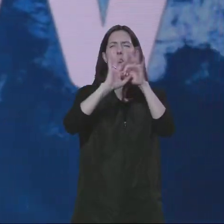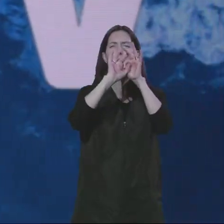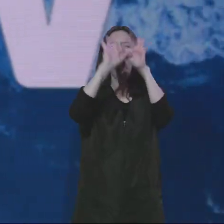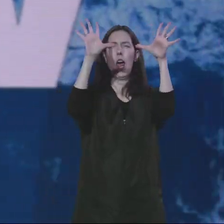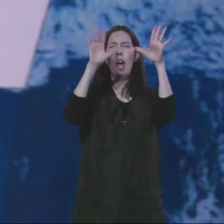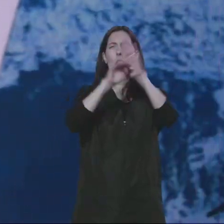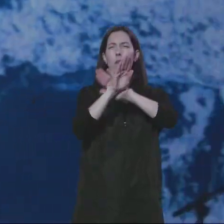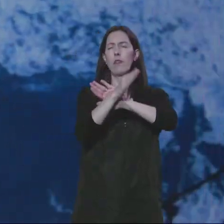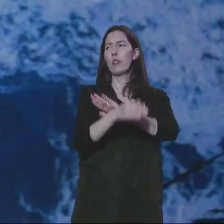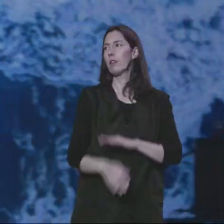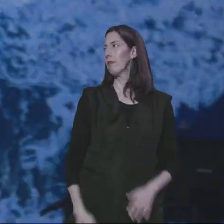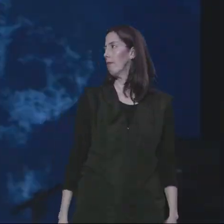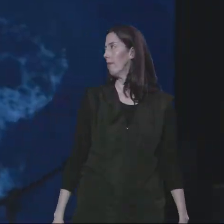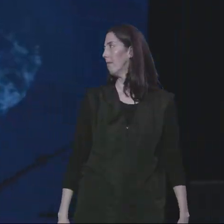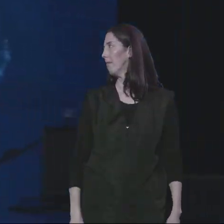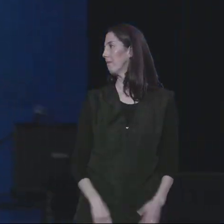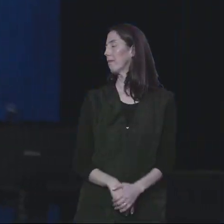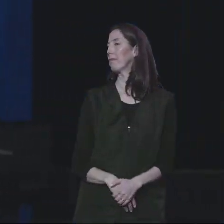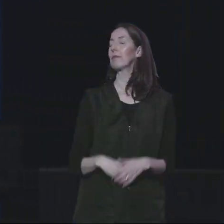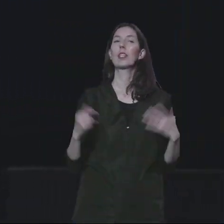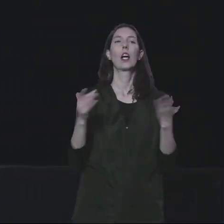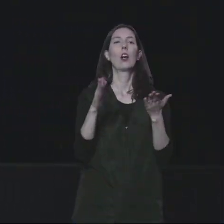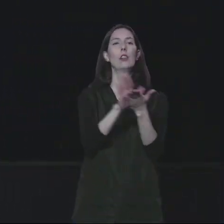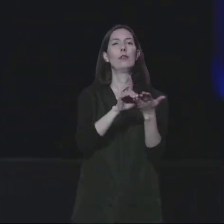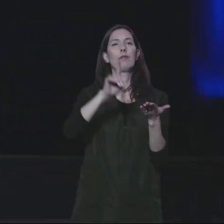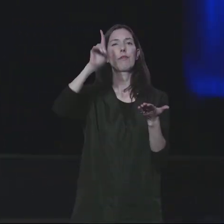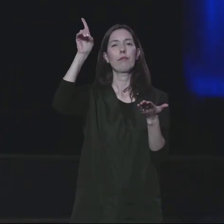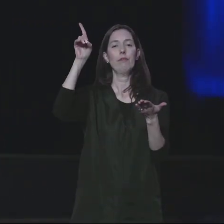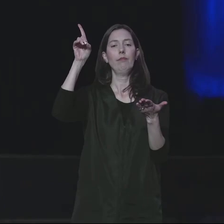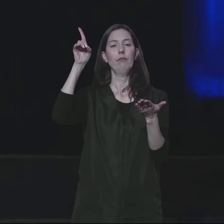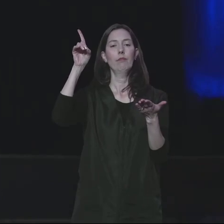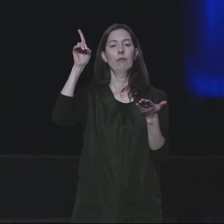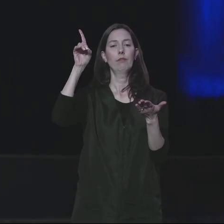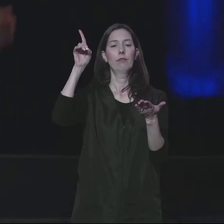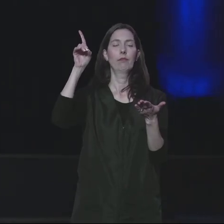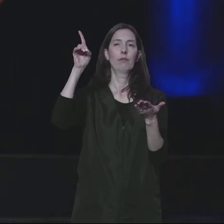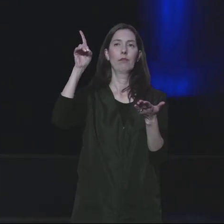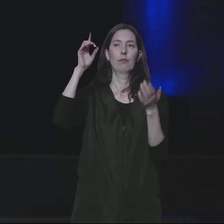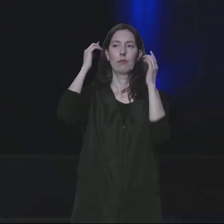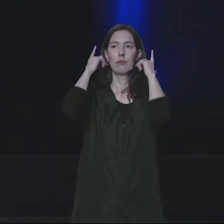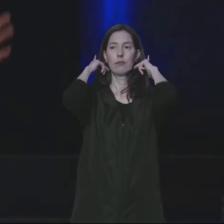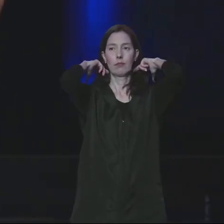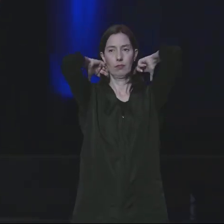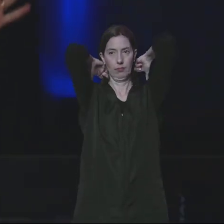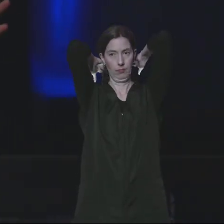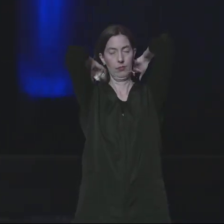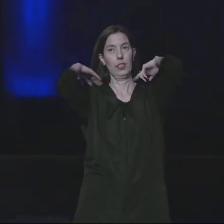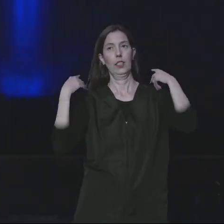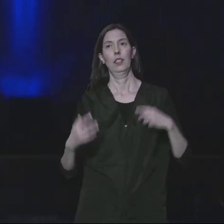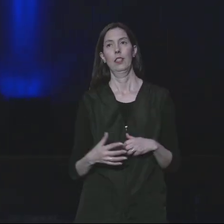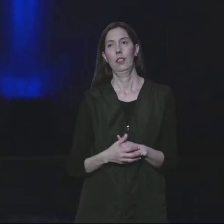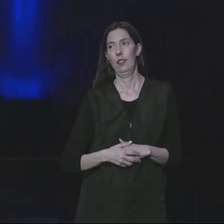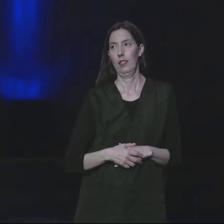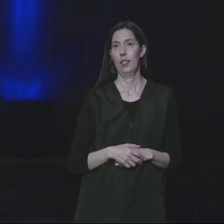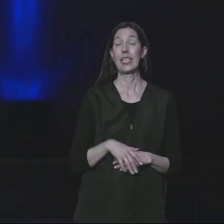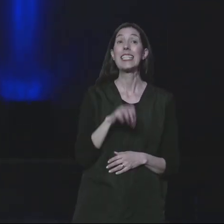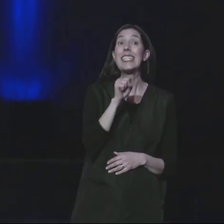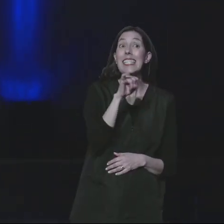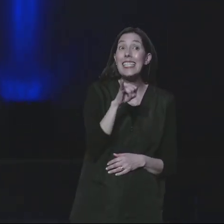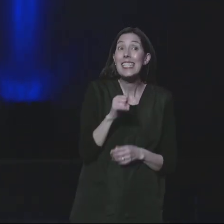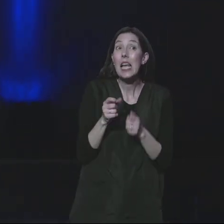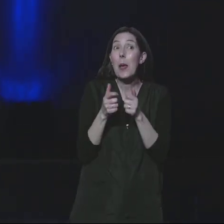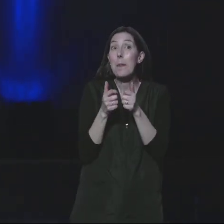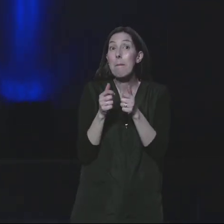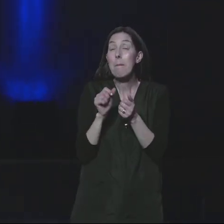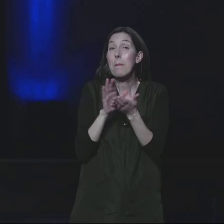bom. Bênção. Pega a sua Bíblia aí, abre ela. Se a Bíblia é no celular, a Bíblia está permitido, mas só a